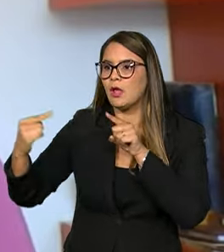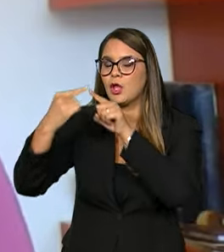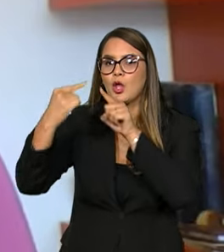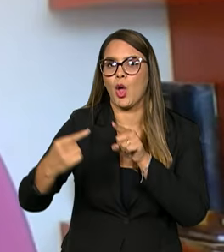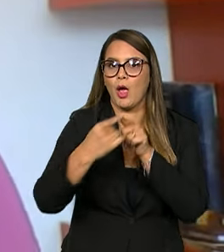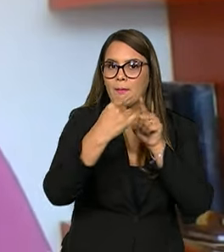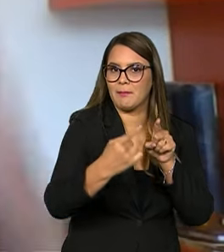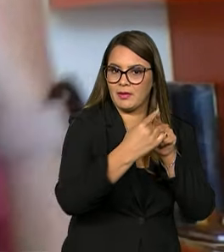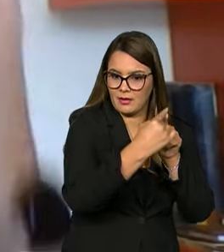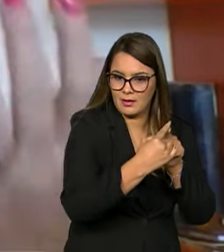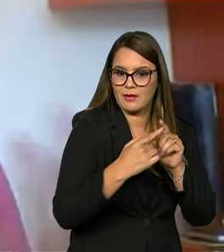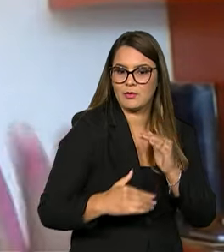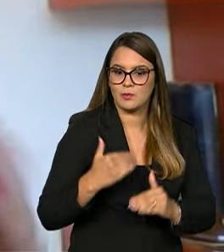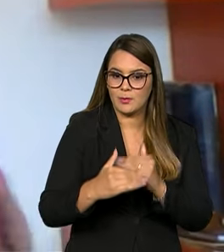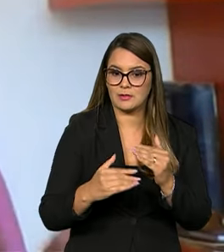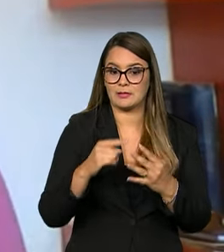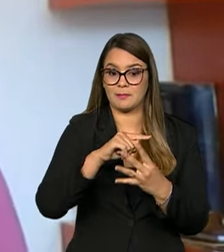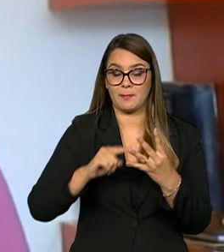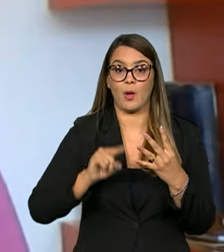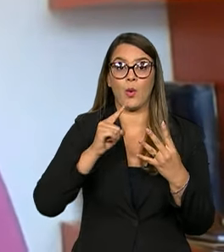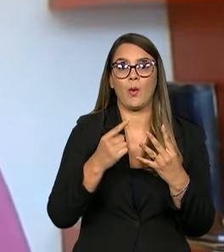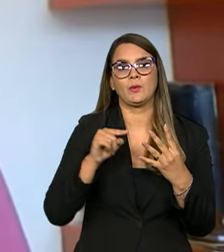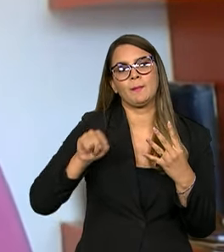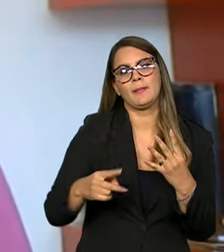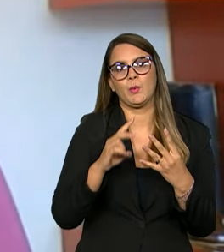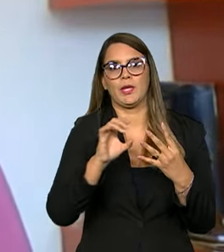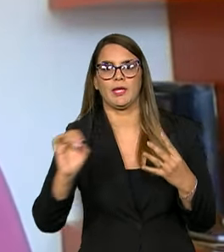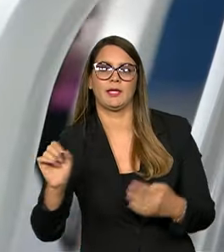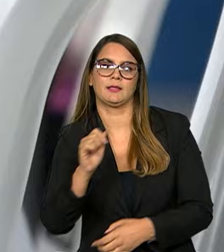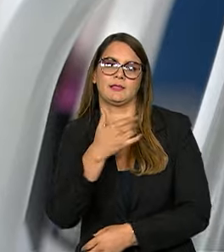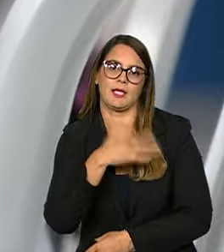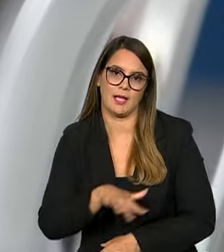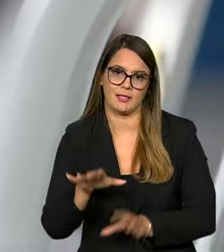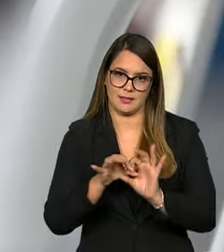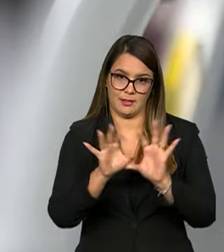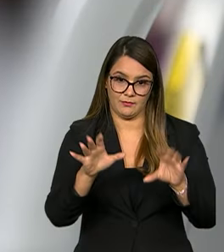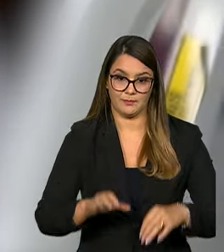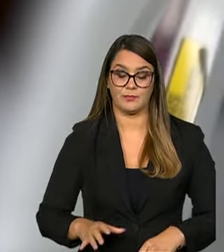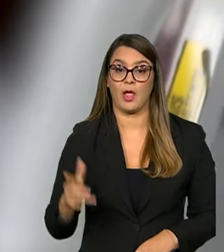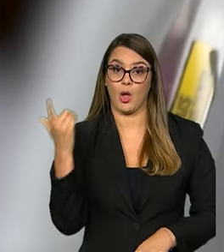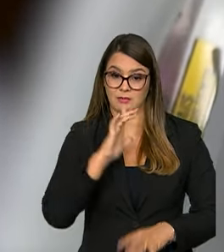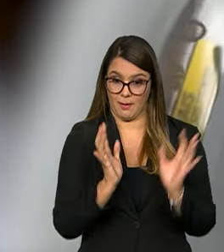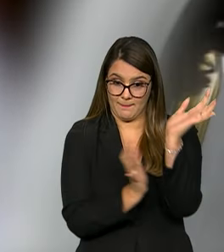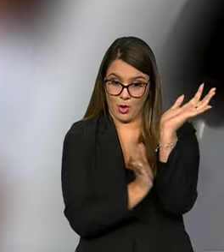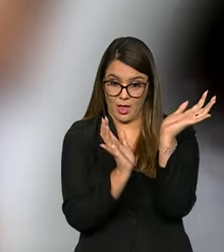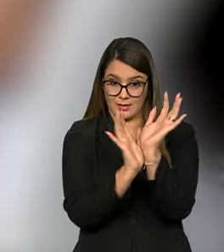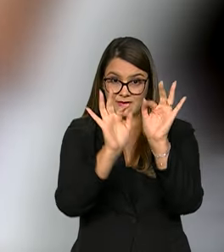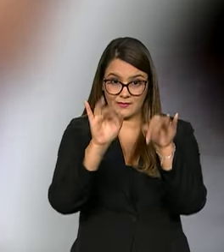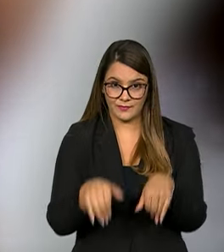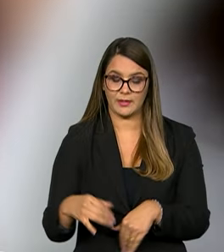já fez todo esse processo, para essas 4.500 crianças que estão disponíveis para adoção. Vencida a burocracia, o